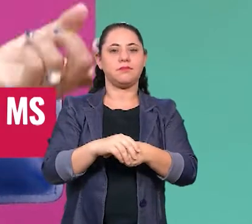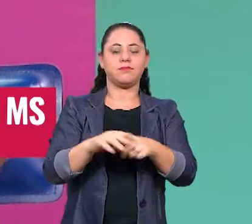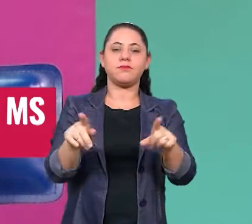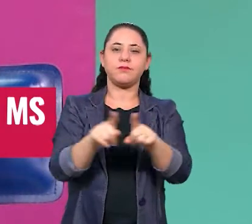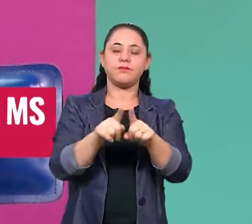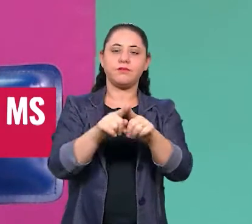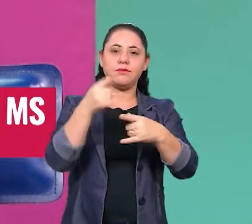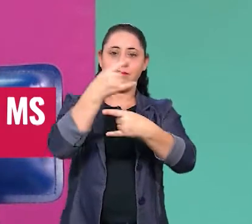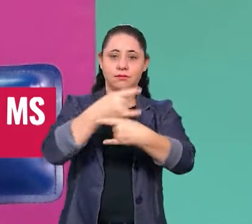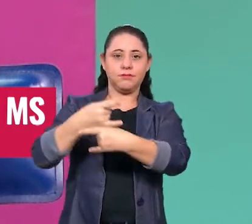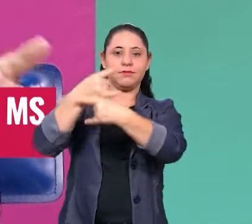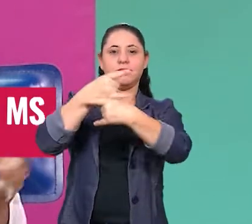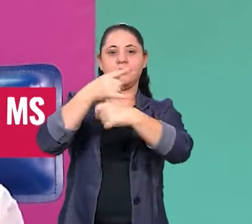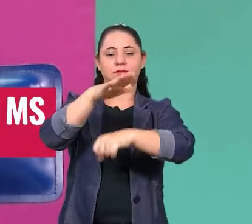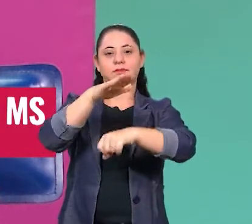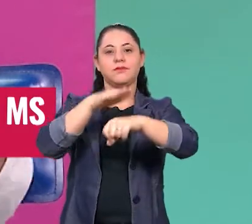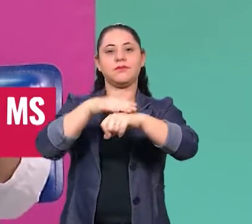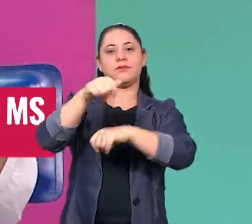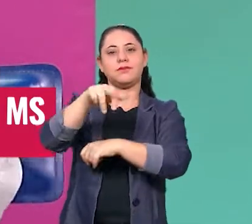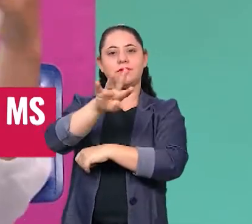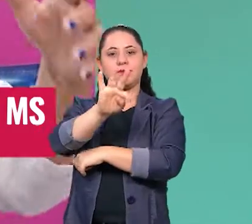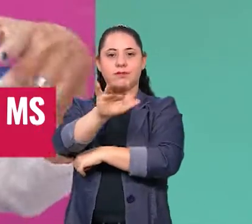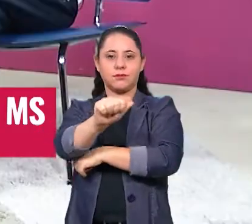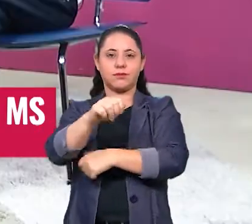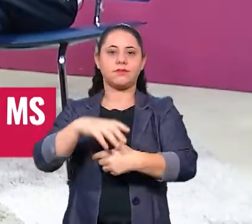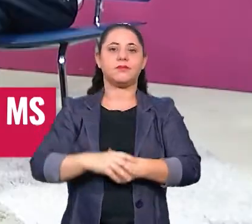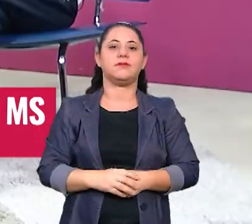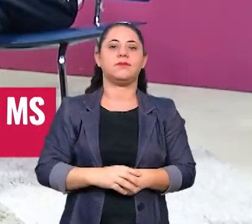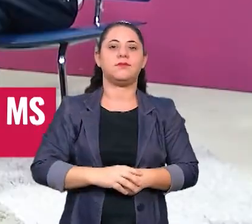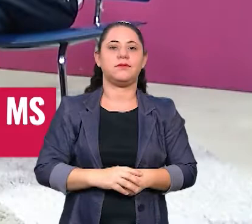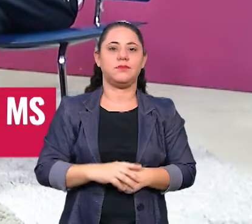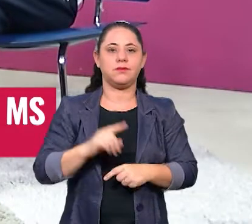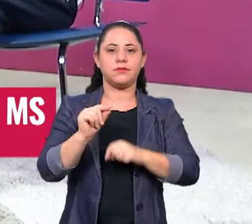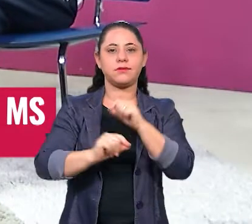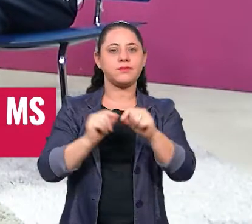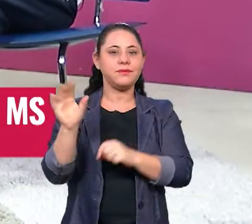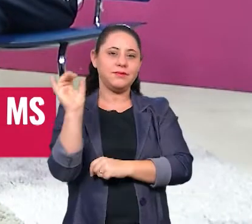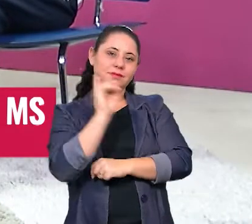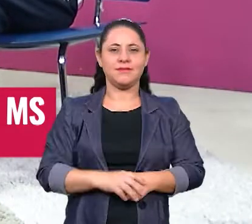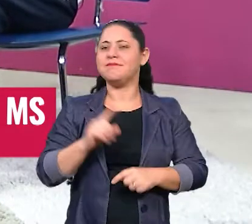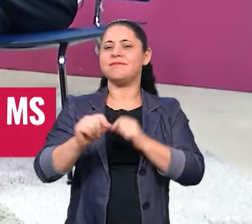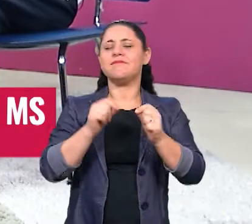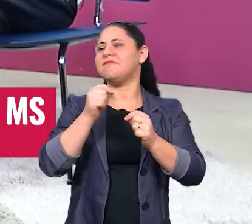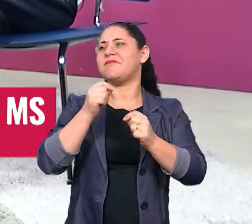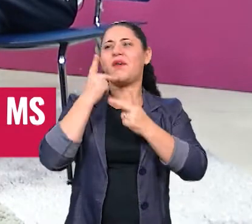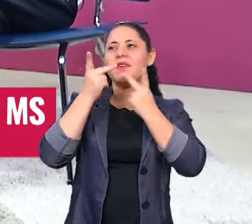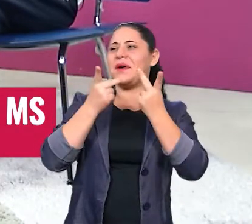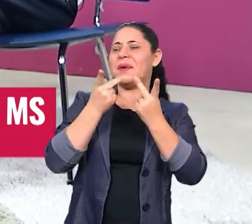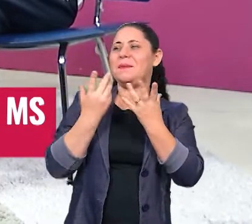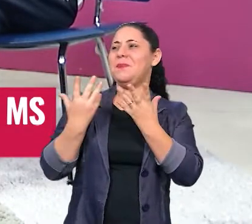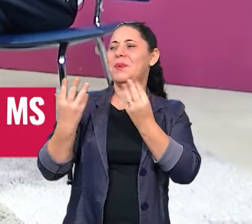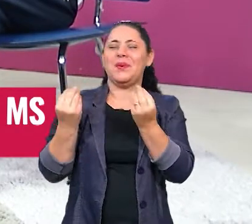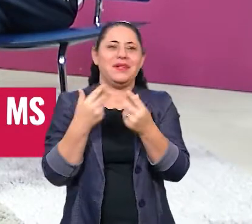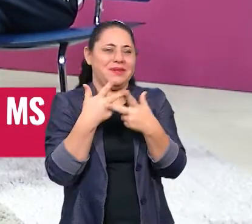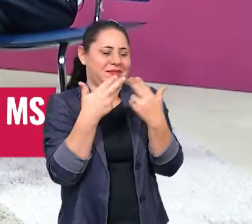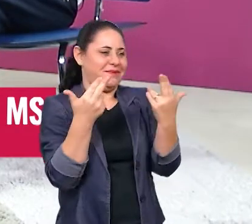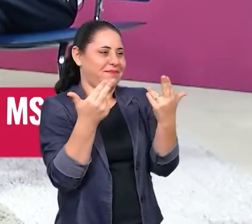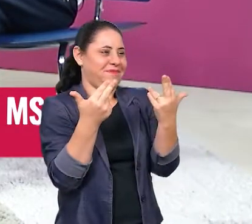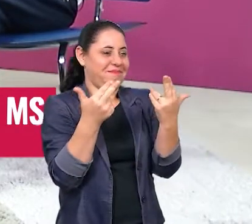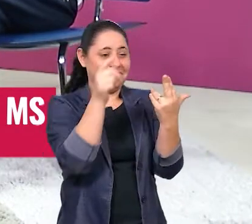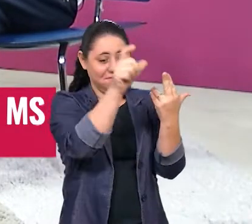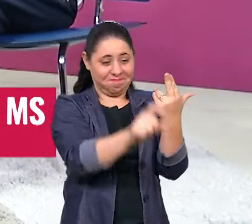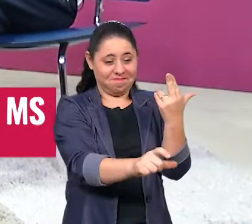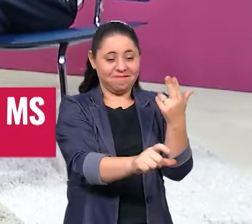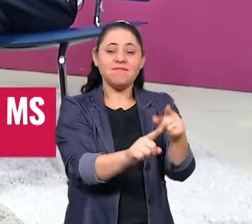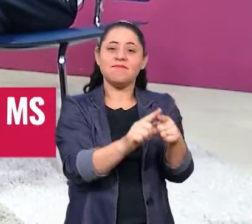resolve abrir uma live, eu entro, ela me chama, oi Marta, eu nem sabia como, eu queria falar tanta coisa para ela.